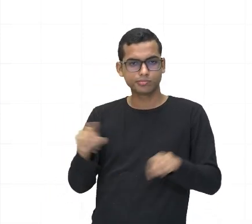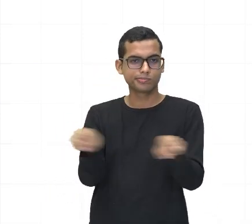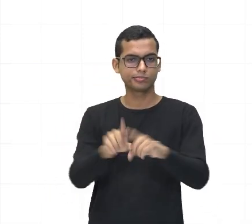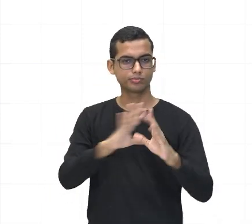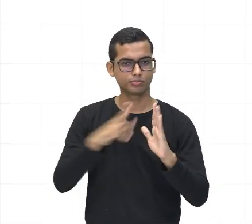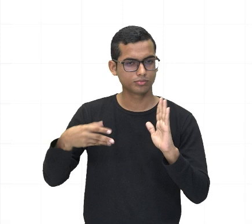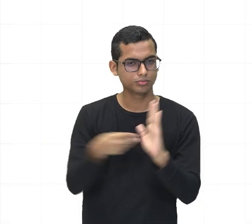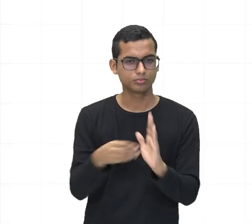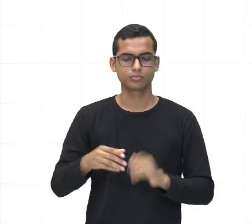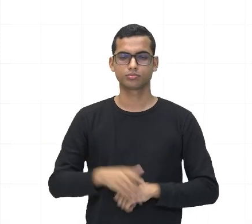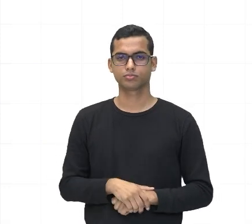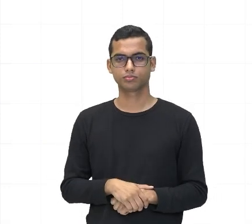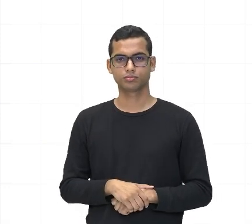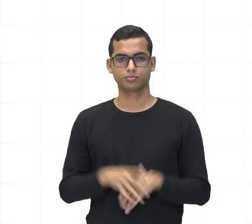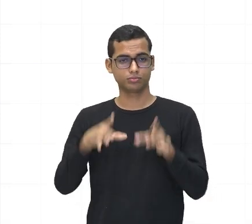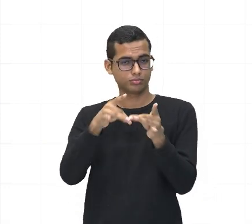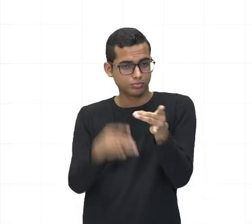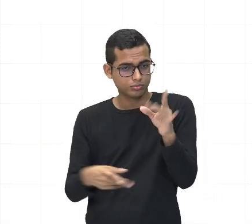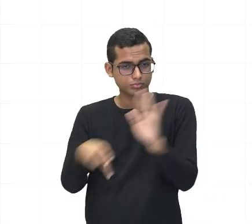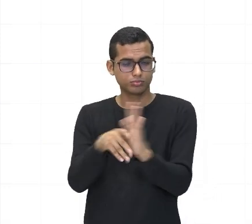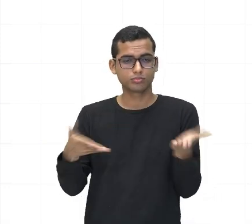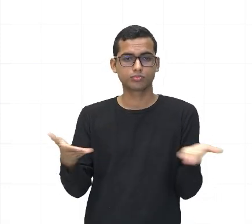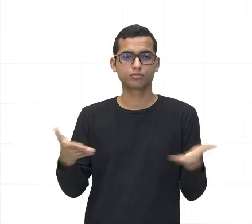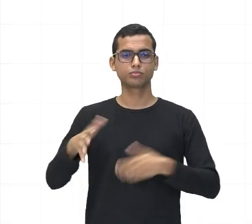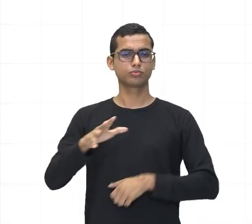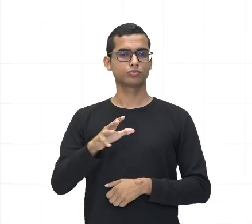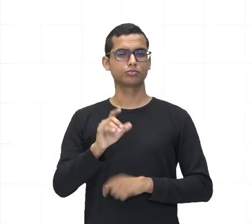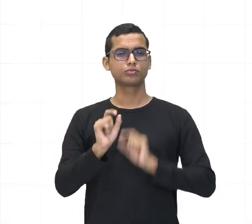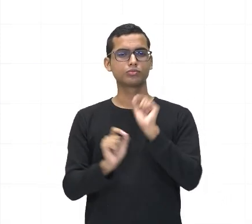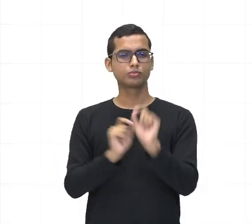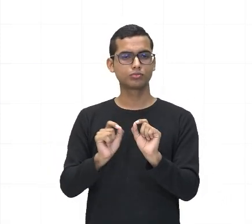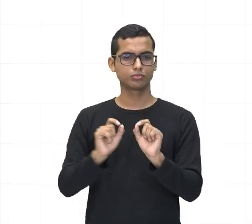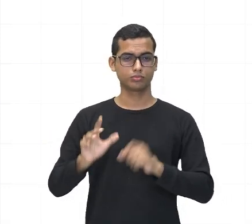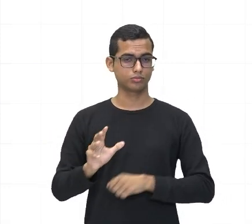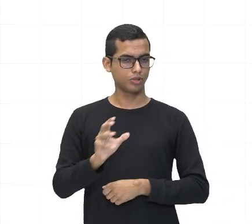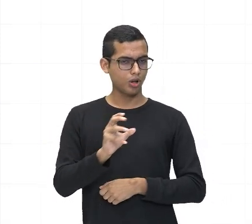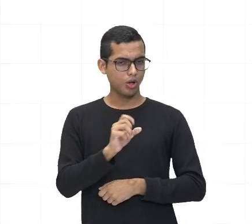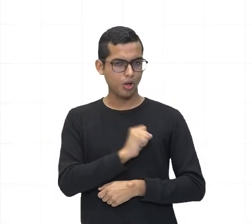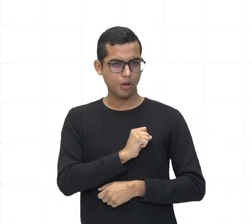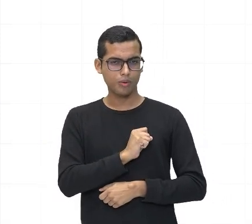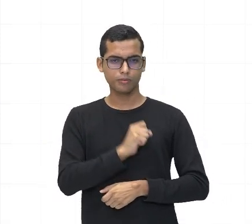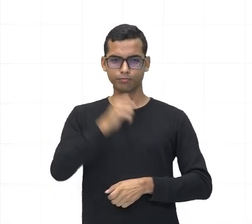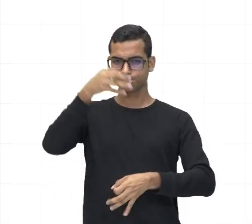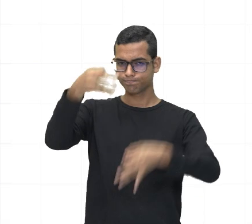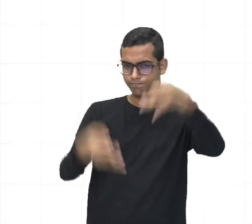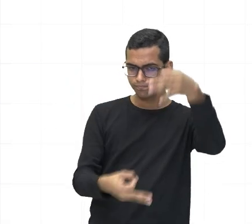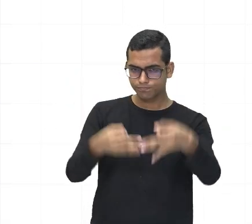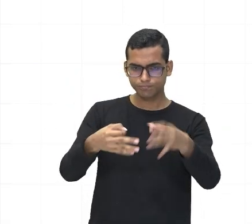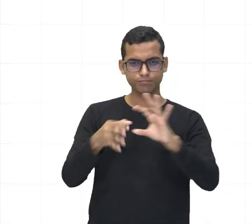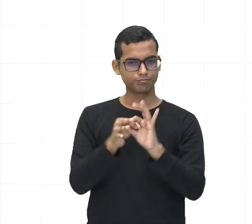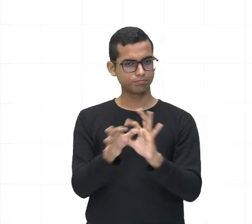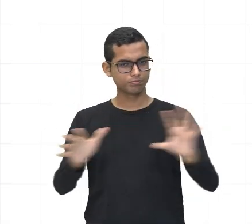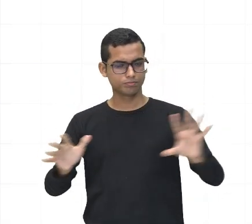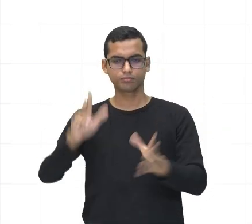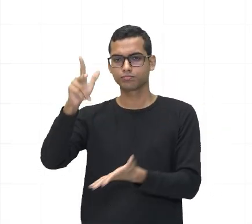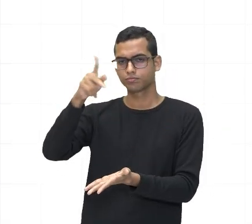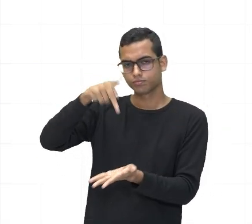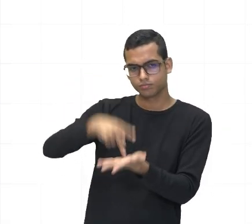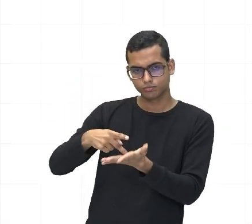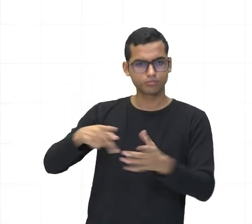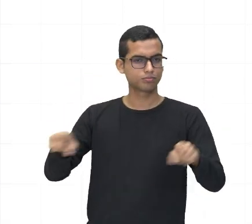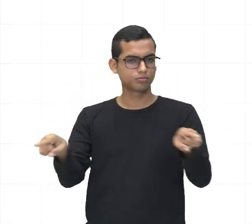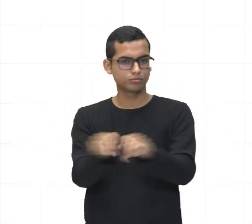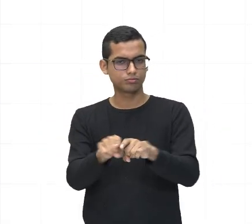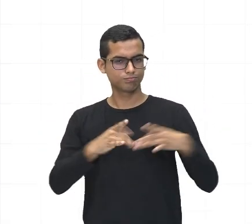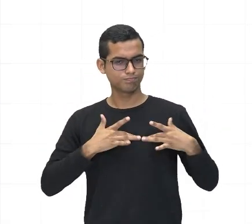brasileiras e amazônicas. O detalhamento desse objeto é o amor, a justiça, a